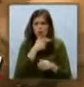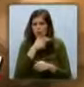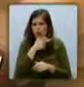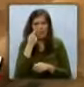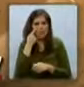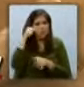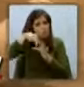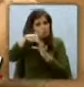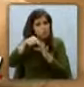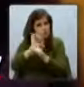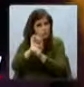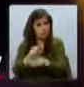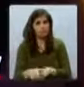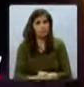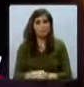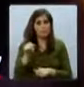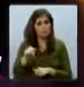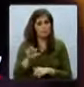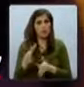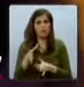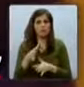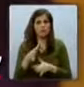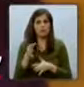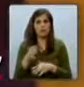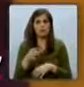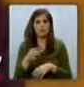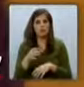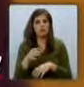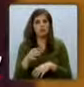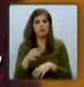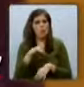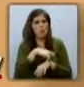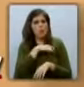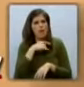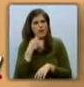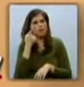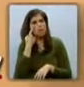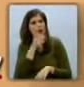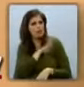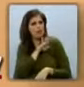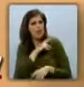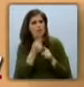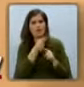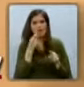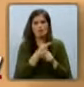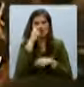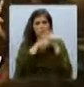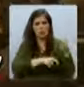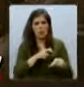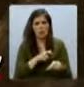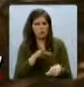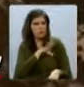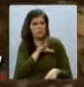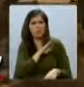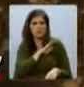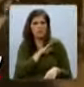concentração. Aqui, quando fazia este médico, fazia experiências nas pessoas. Eram cobaias, não é? Cobaias humanas.